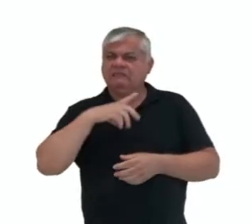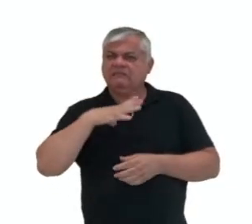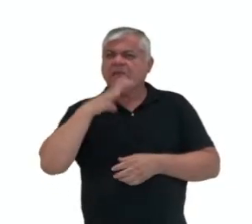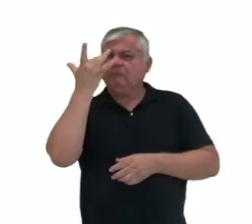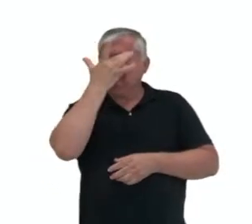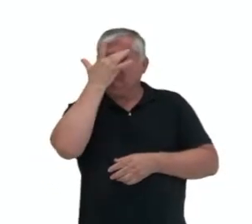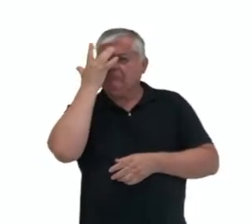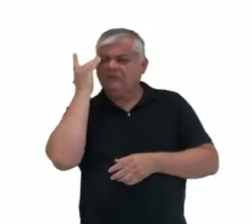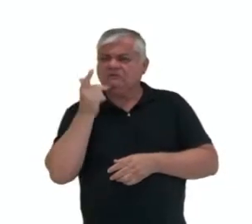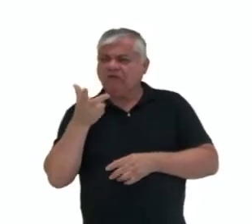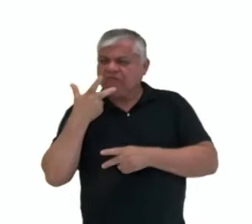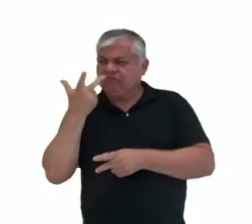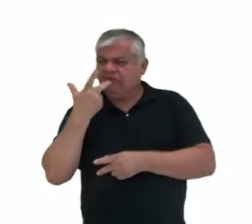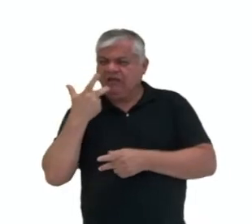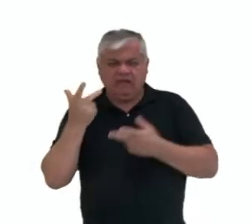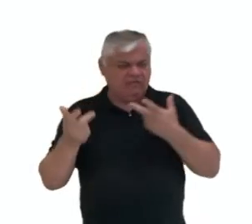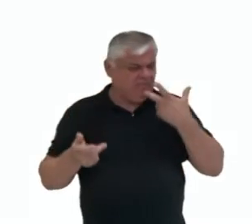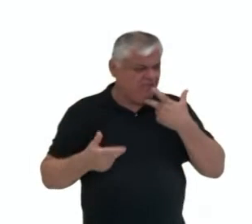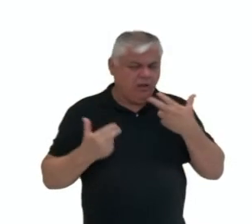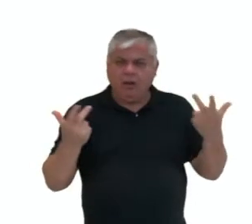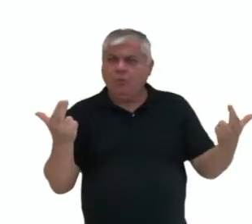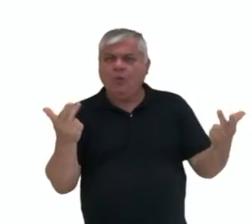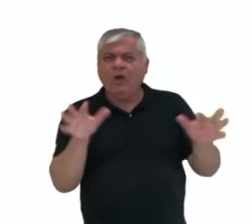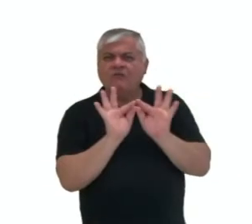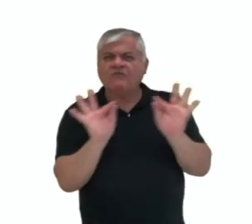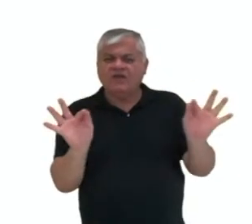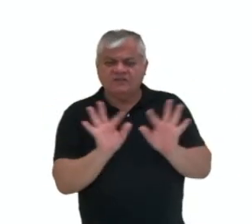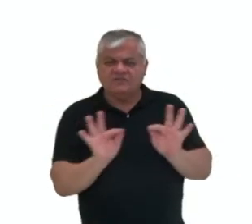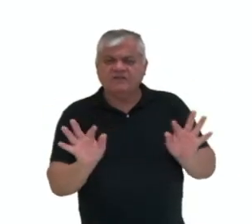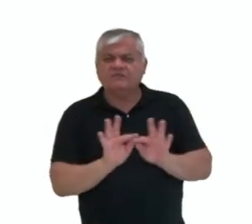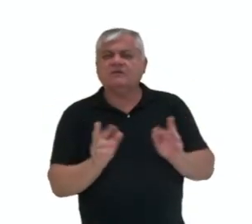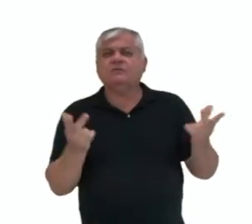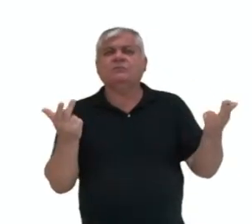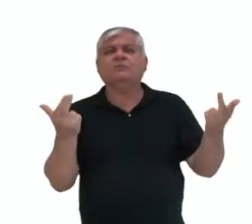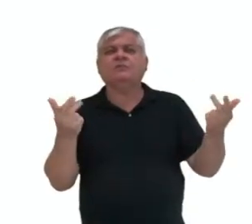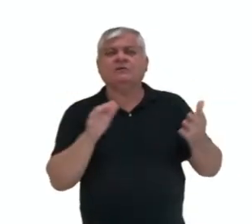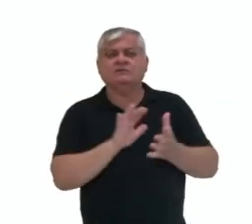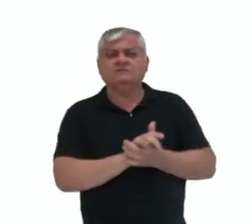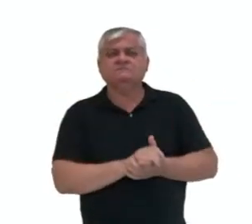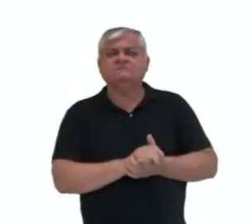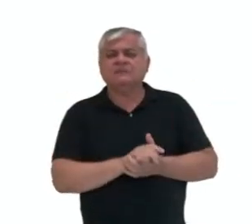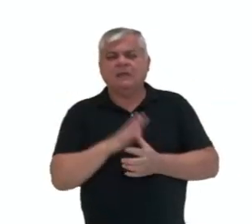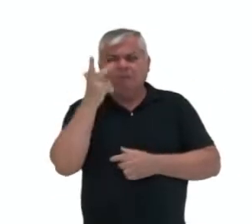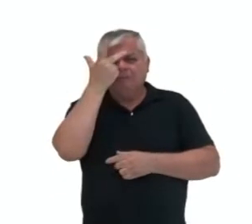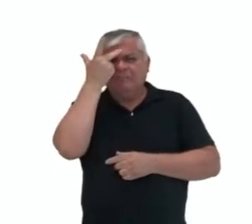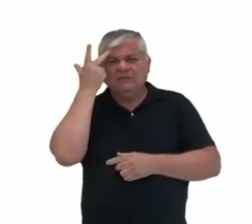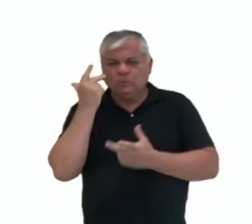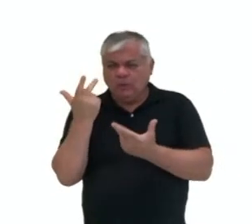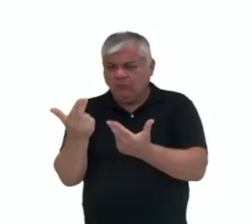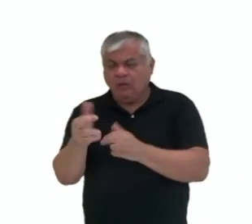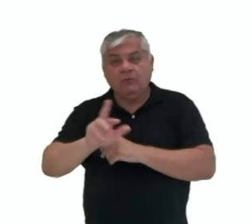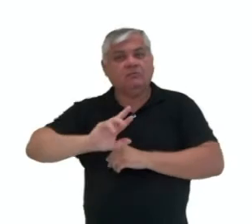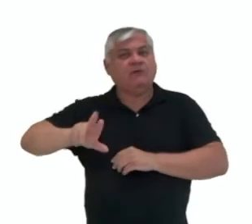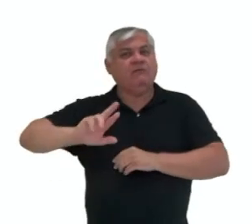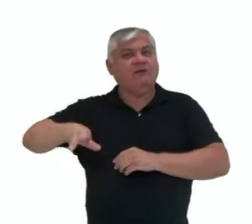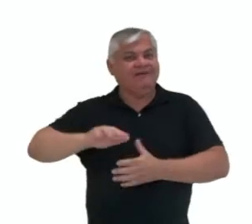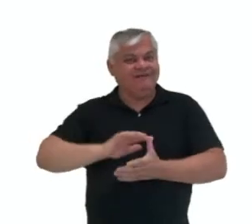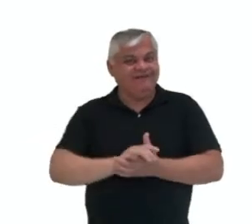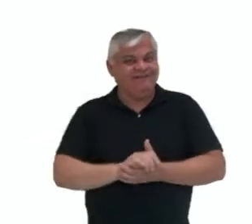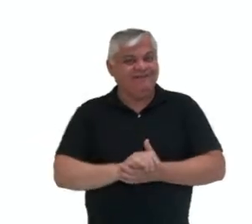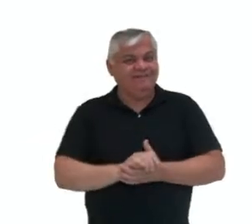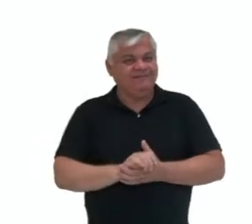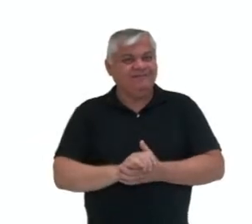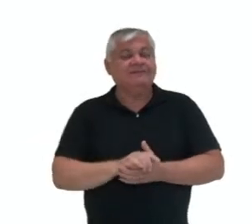mesma frase, perceba lá qual é a frase repetida. Ninguém igual a ninguém, né? Então,